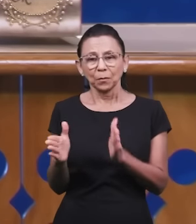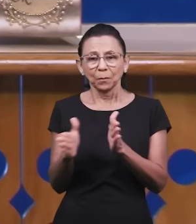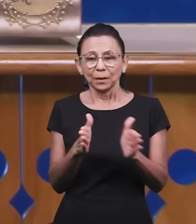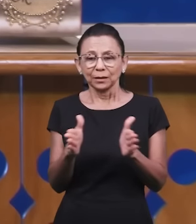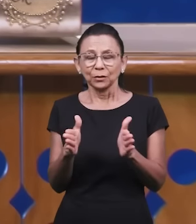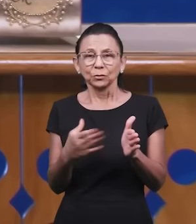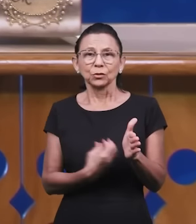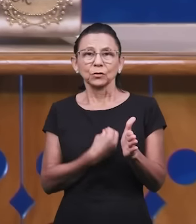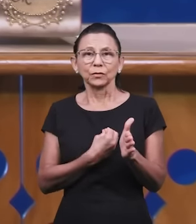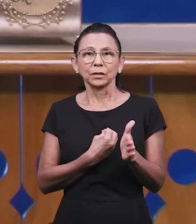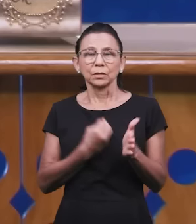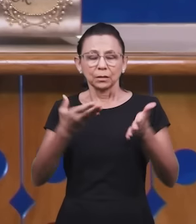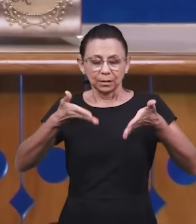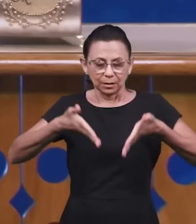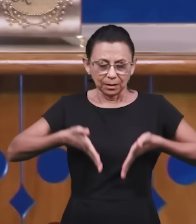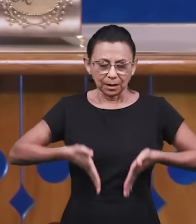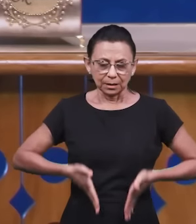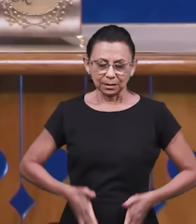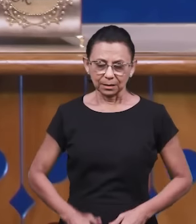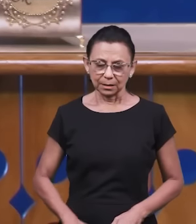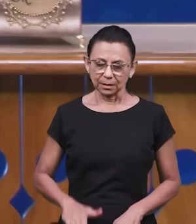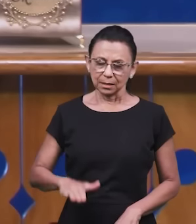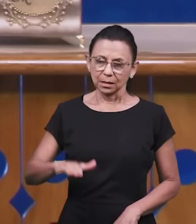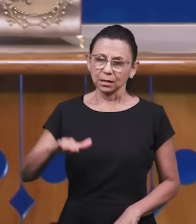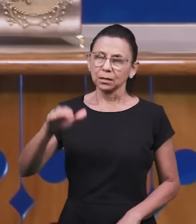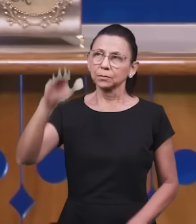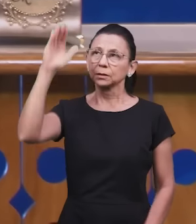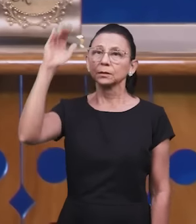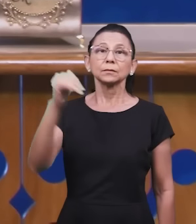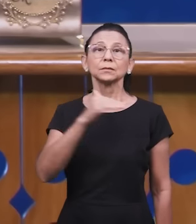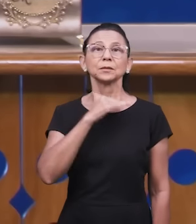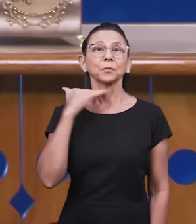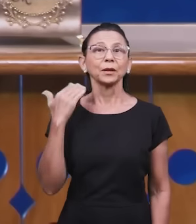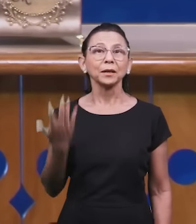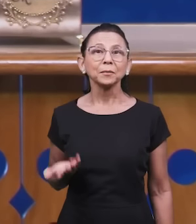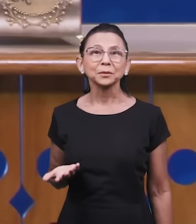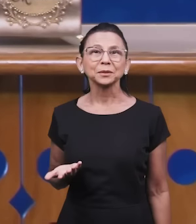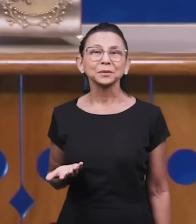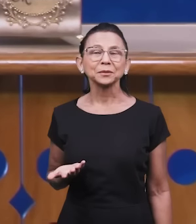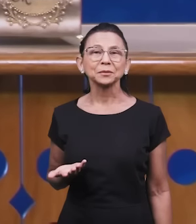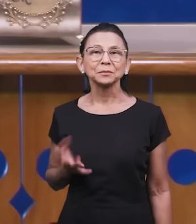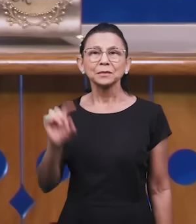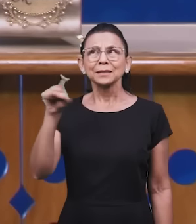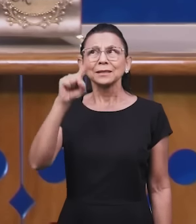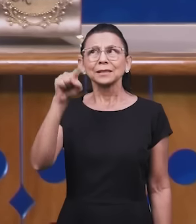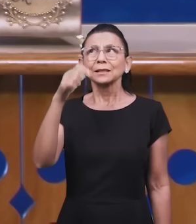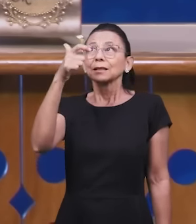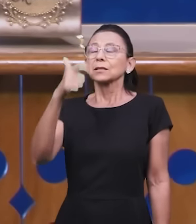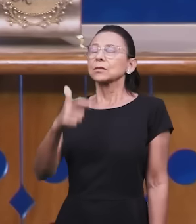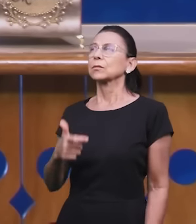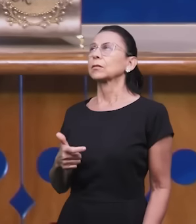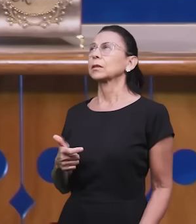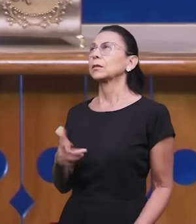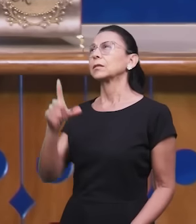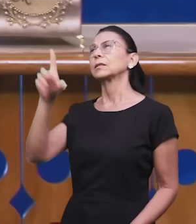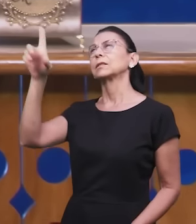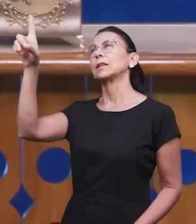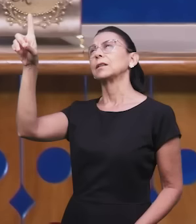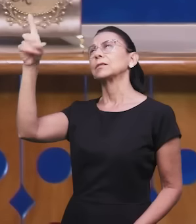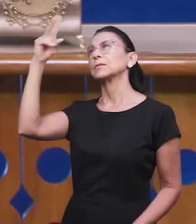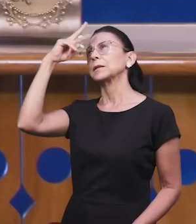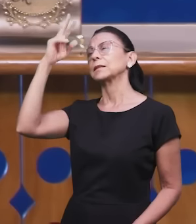passa. Nós nascemos, nós crescemos e nós morremos. Mas que é o homem mortal para que te lembres dele, e o filho